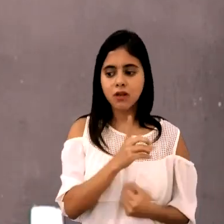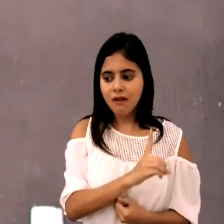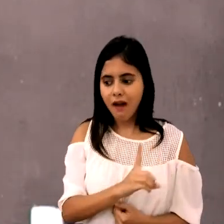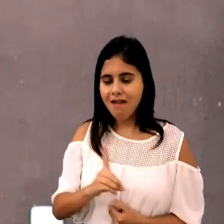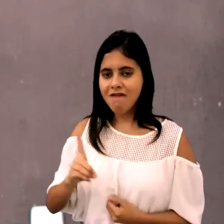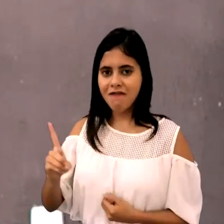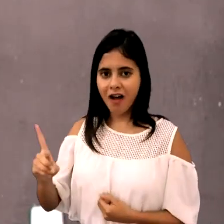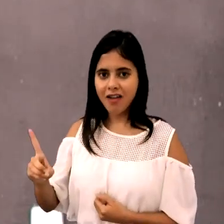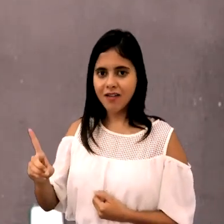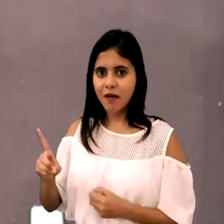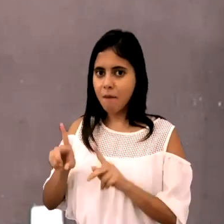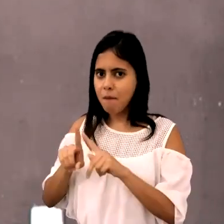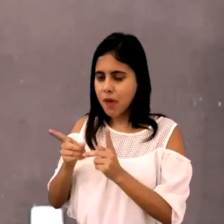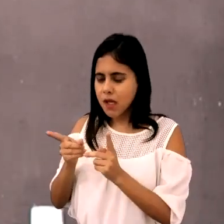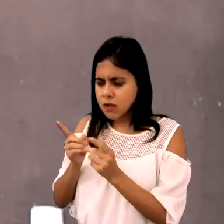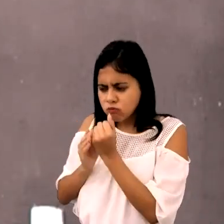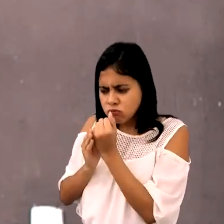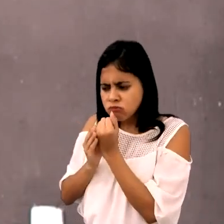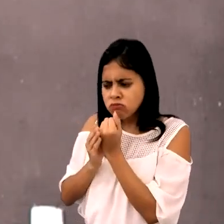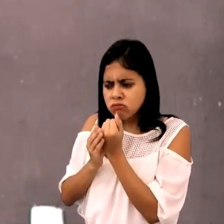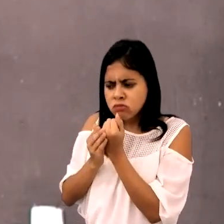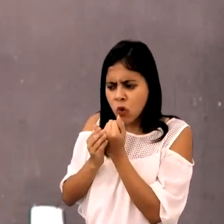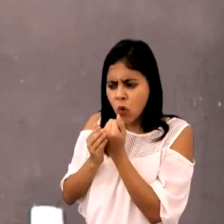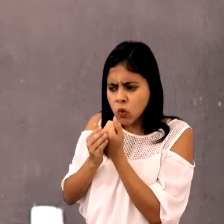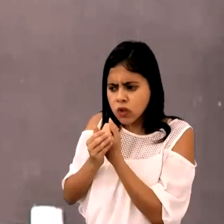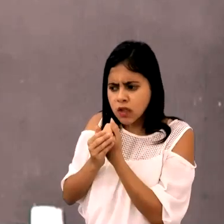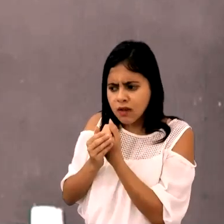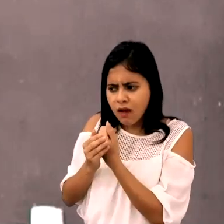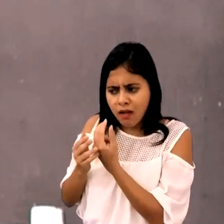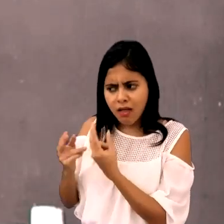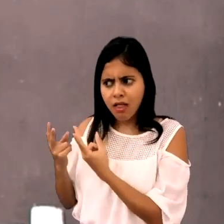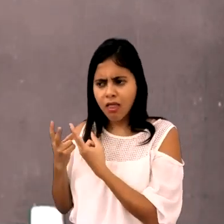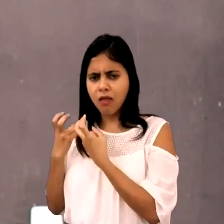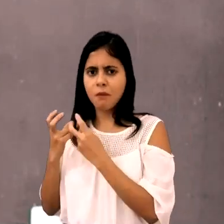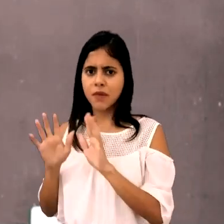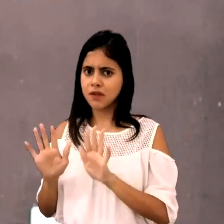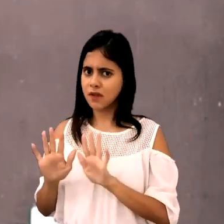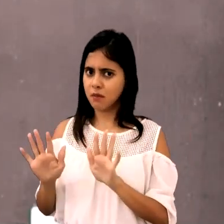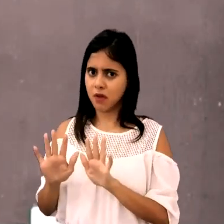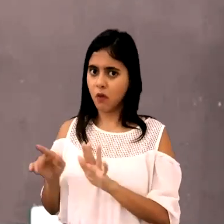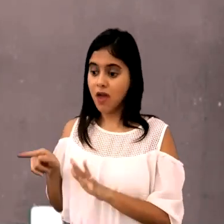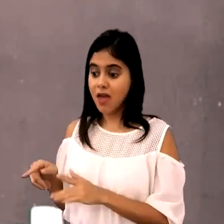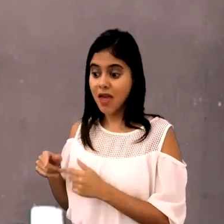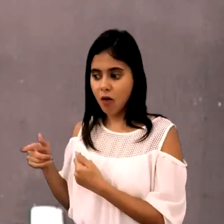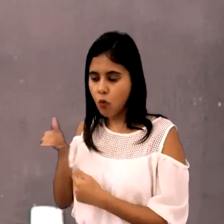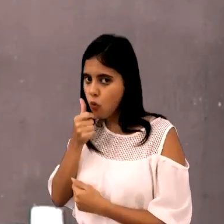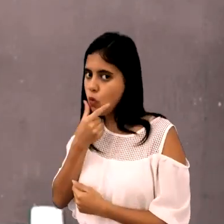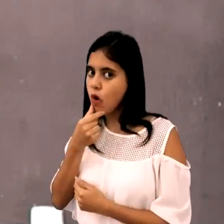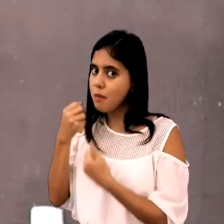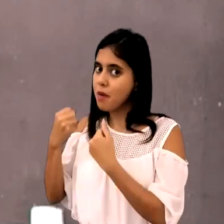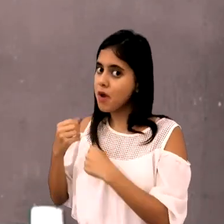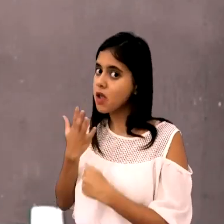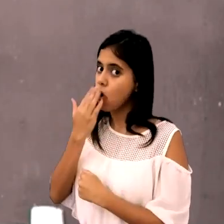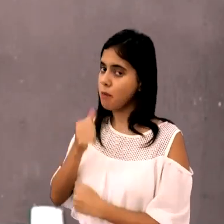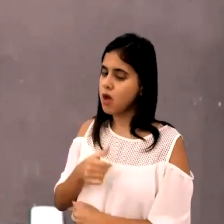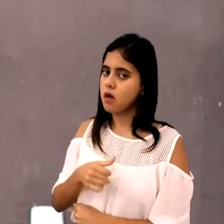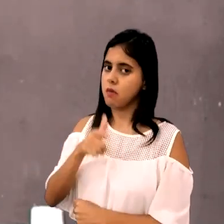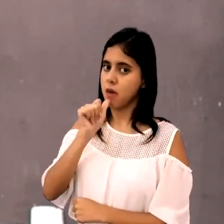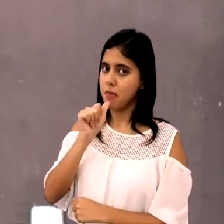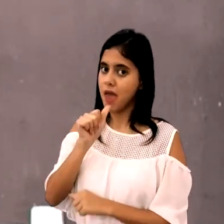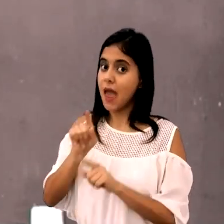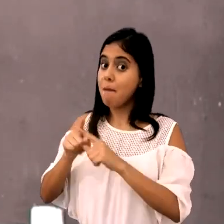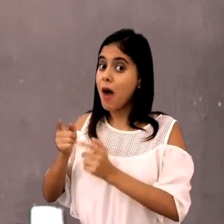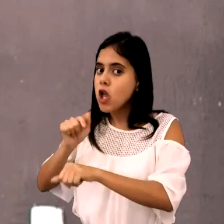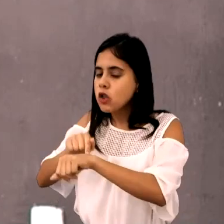Mas não deixe que ele perceba que você está ali, até que ele tenha acabado de comer e beber. Quando ele